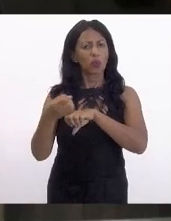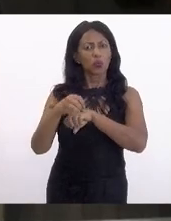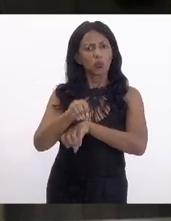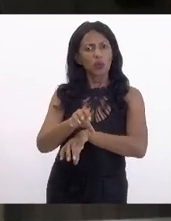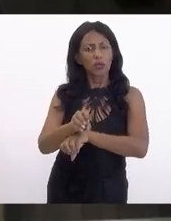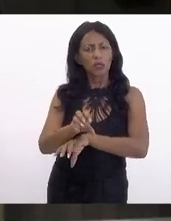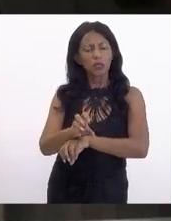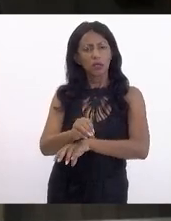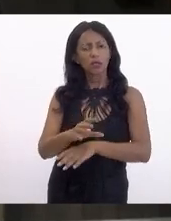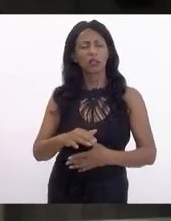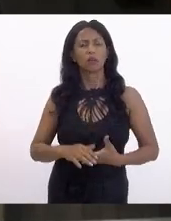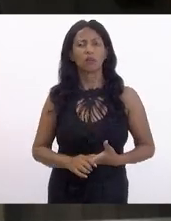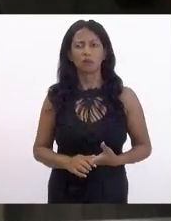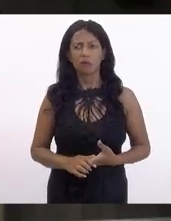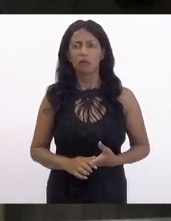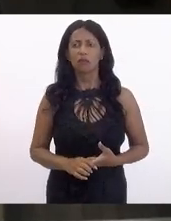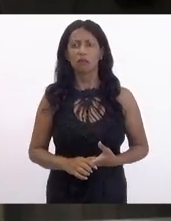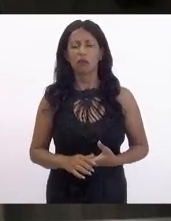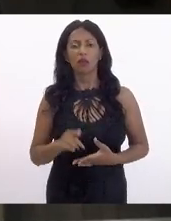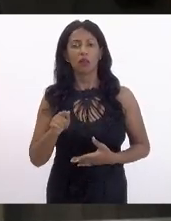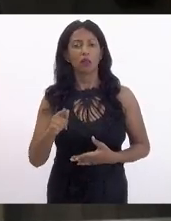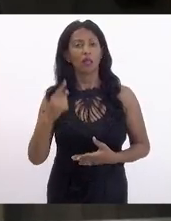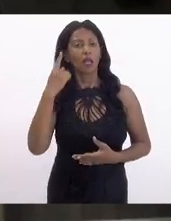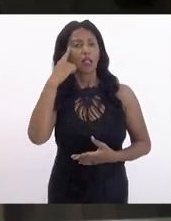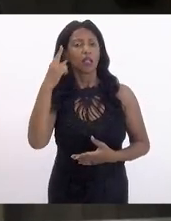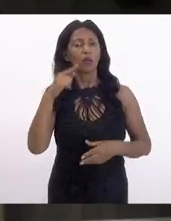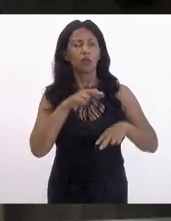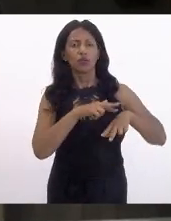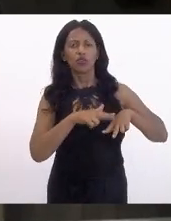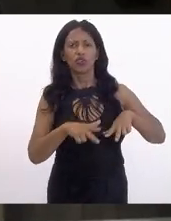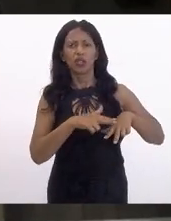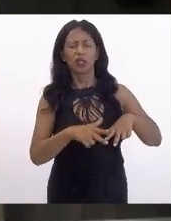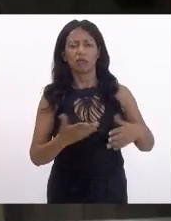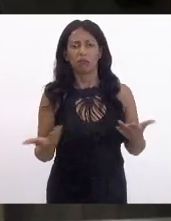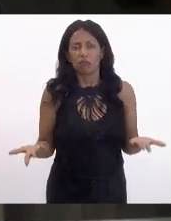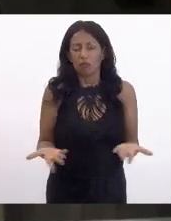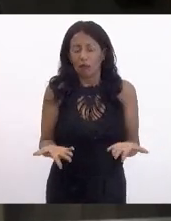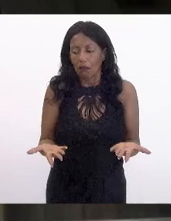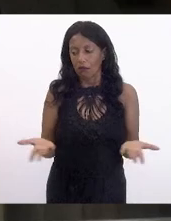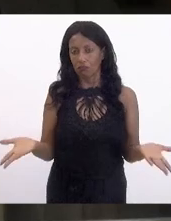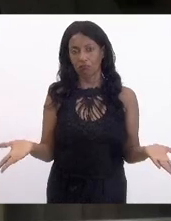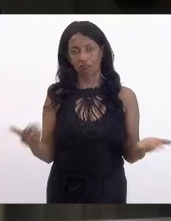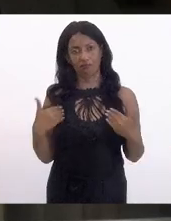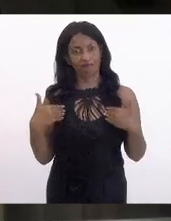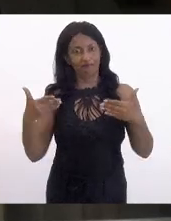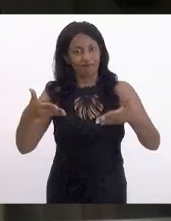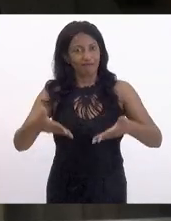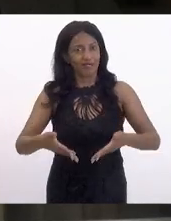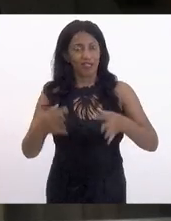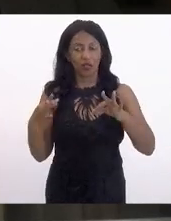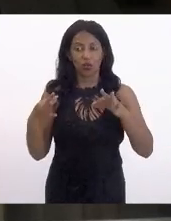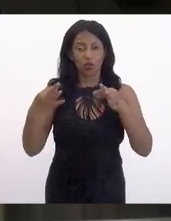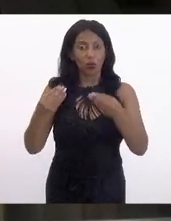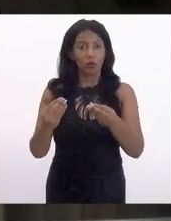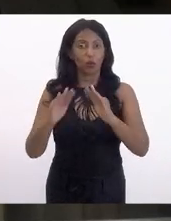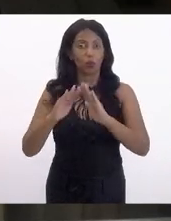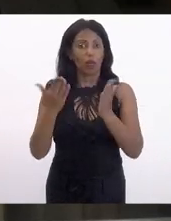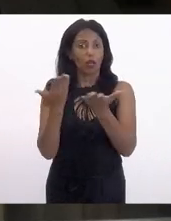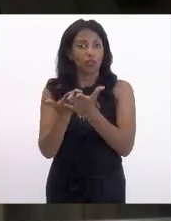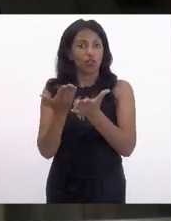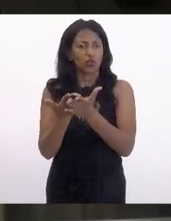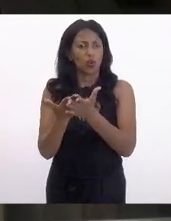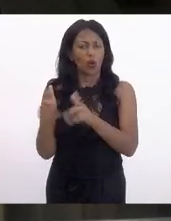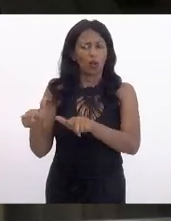além de pregar os Ensinamentos da ideologia de gênero bom que era que sobretudo porque a escola